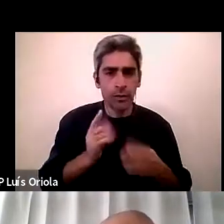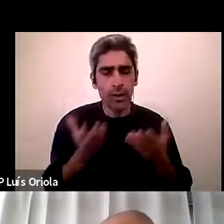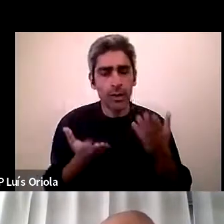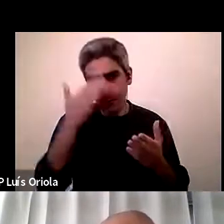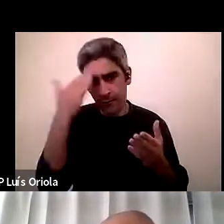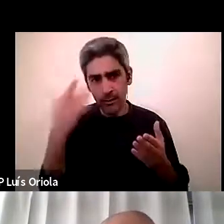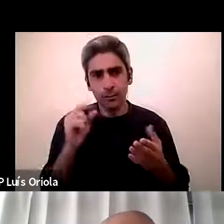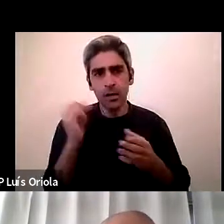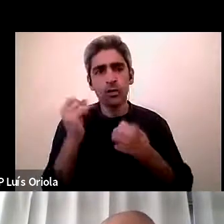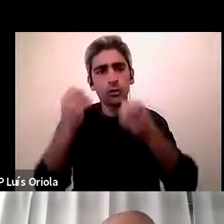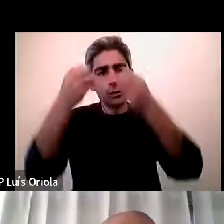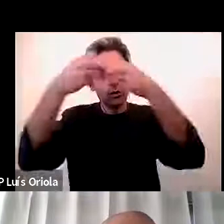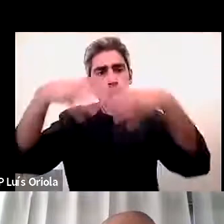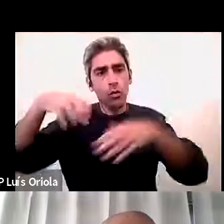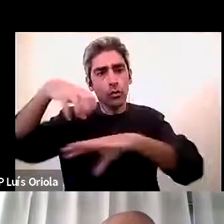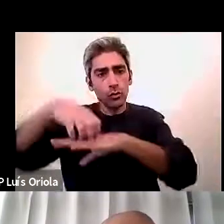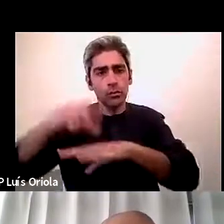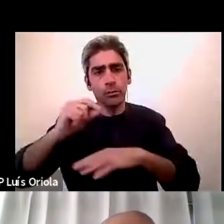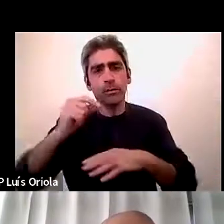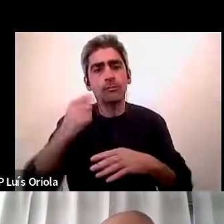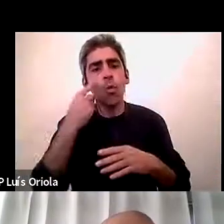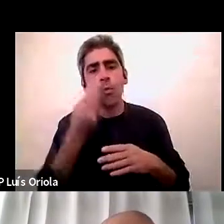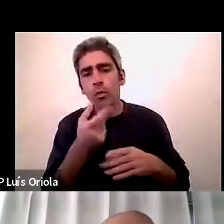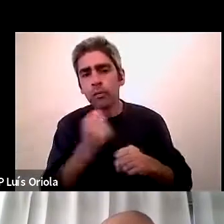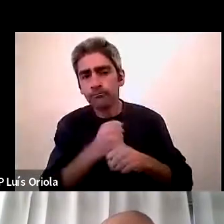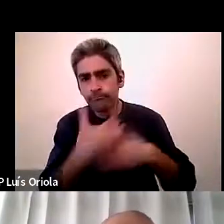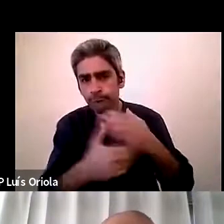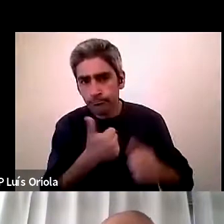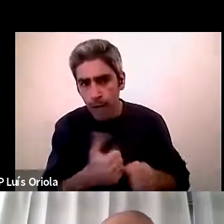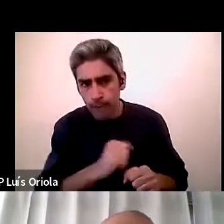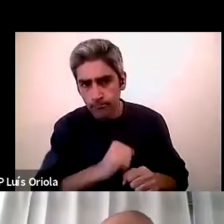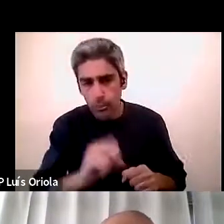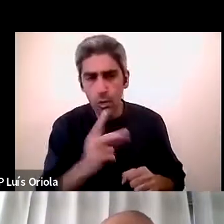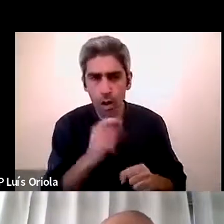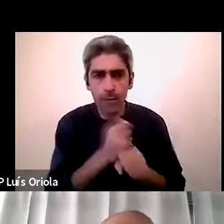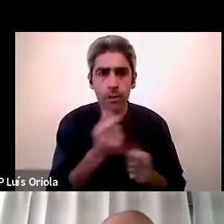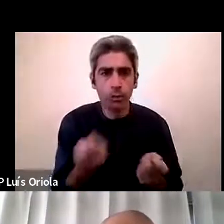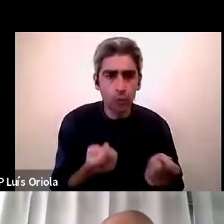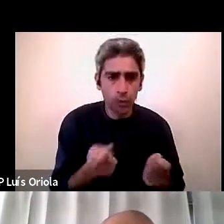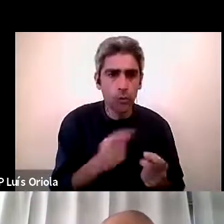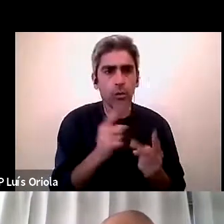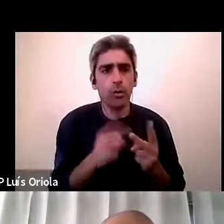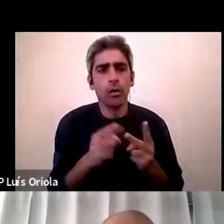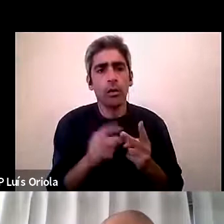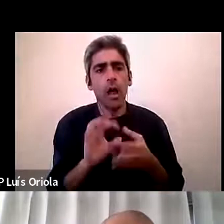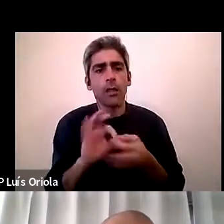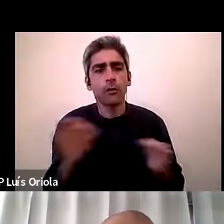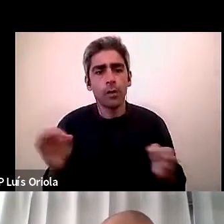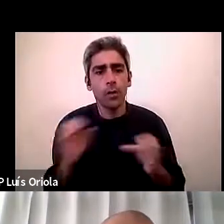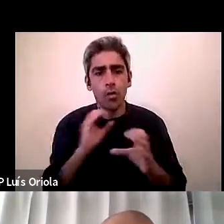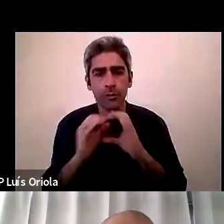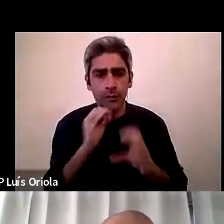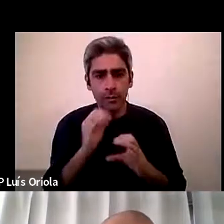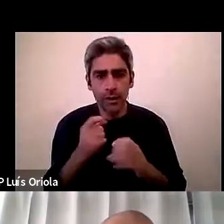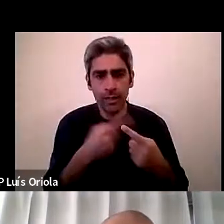para as organizações, a medição da produtividade para trabalhadores e gestores, a articulação da comunicação entre